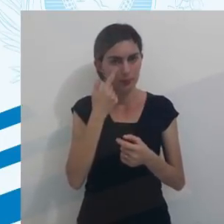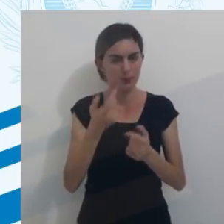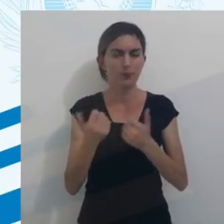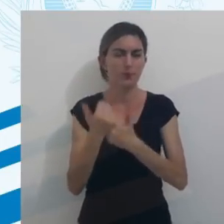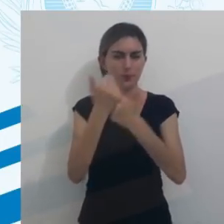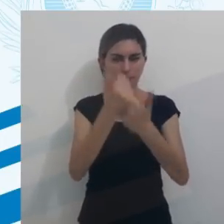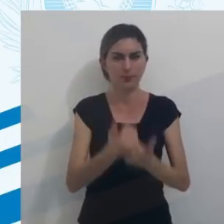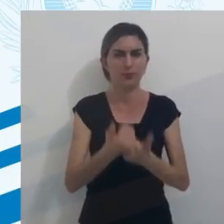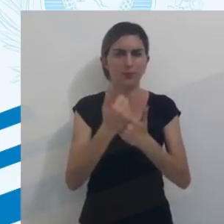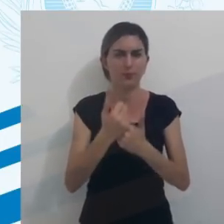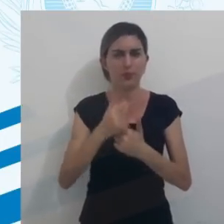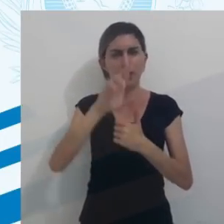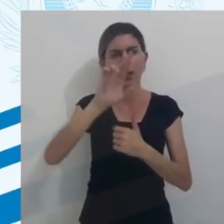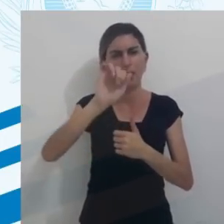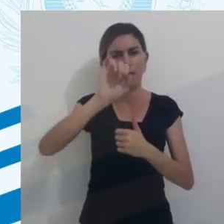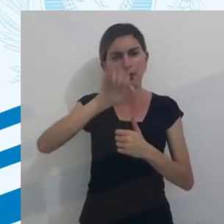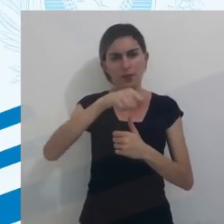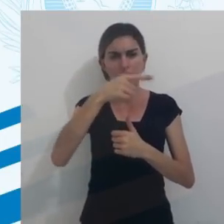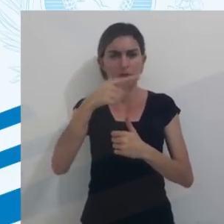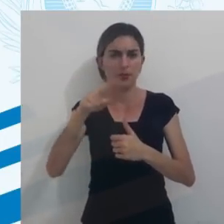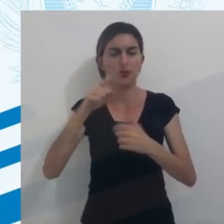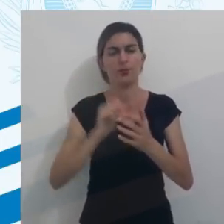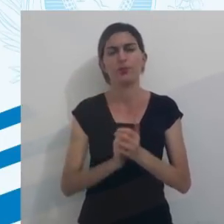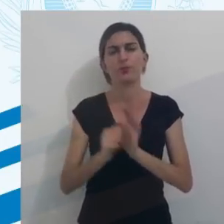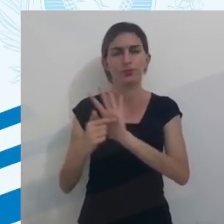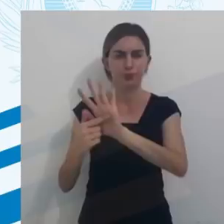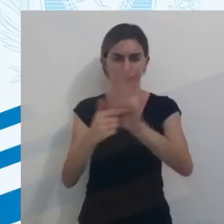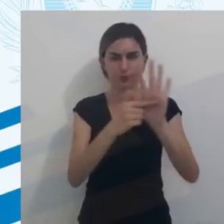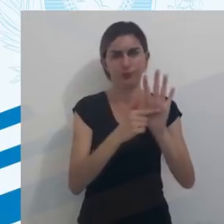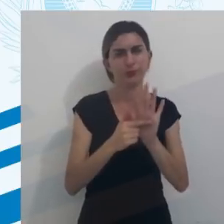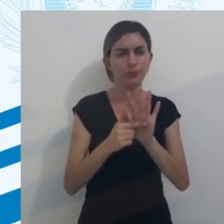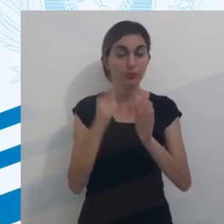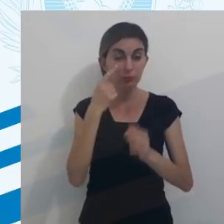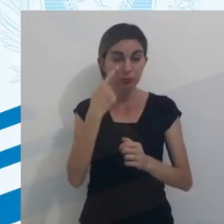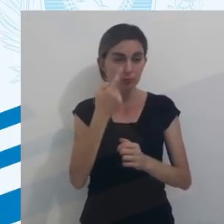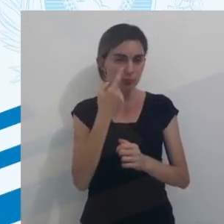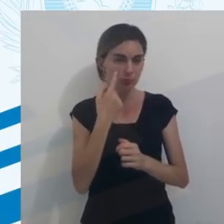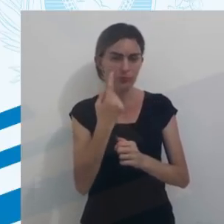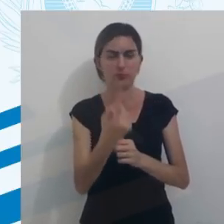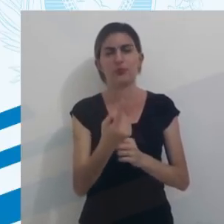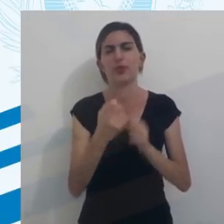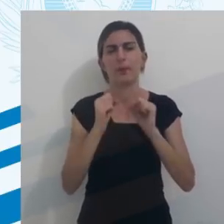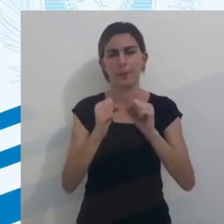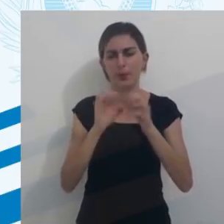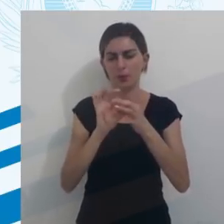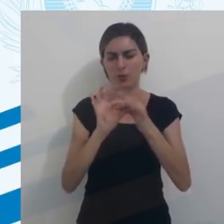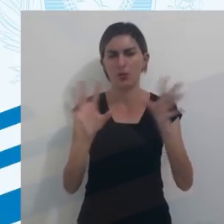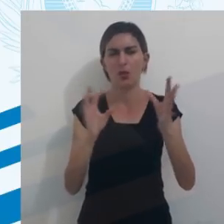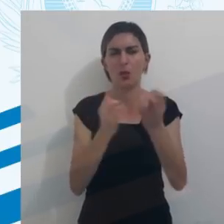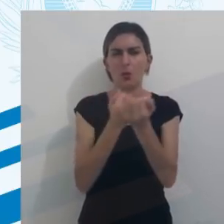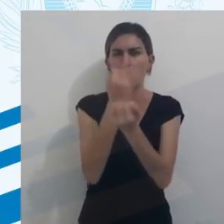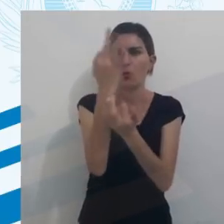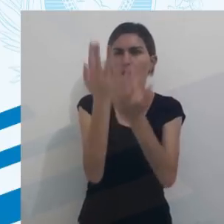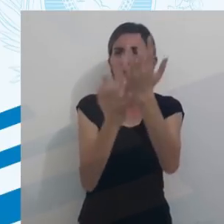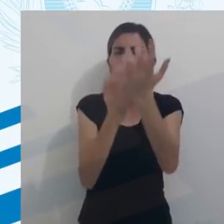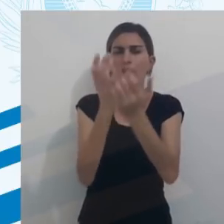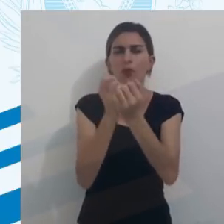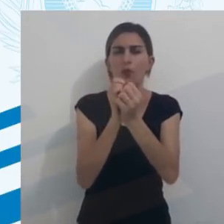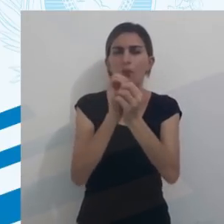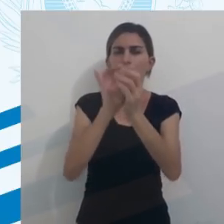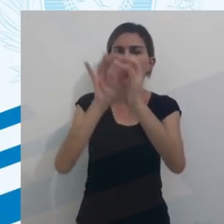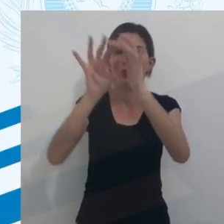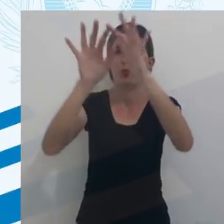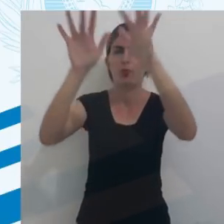as representações das reações. Nas representações, a gente pode indicar que houve a liberação de um gás, a gente